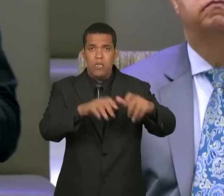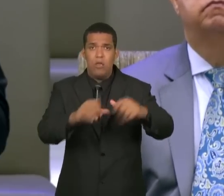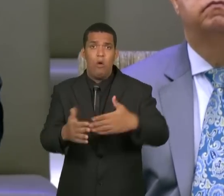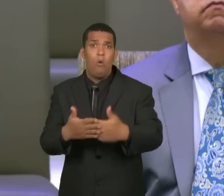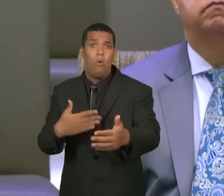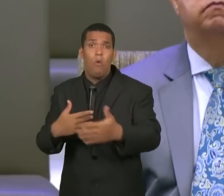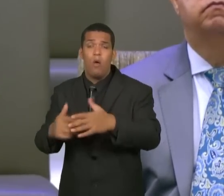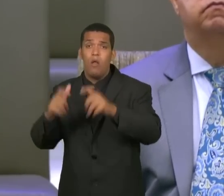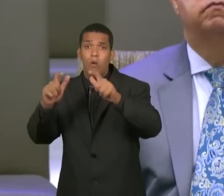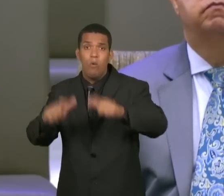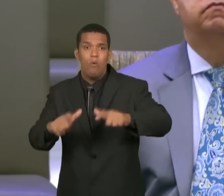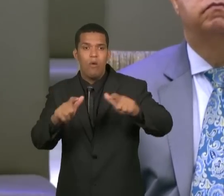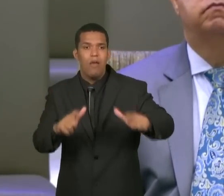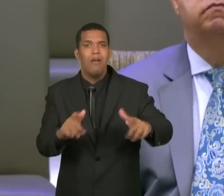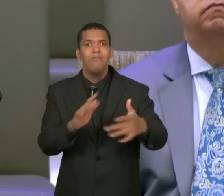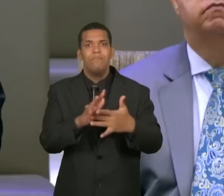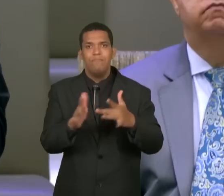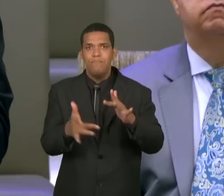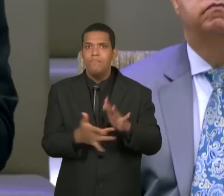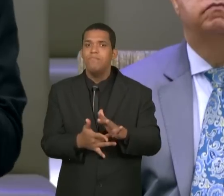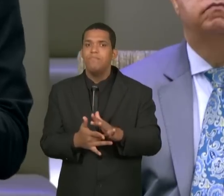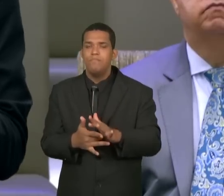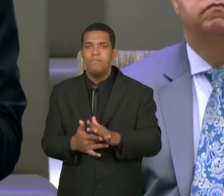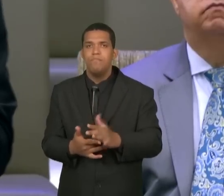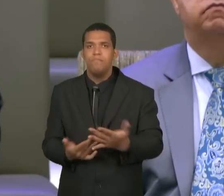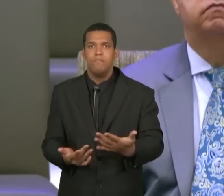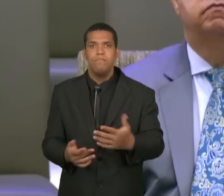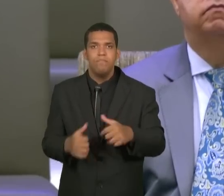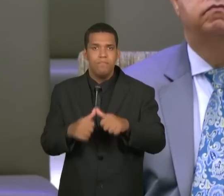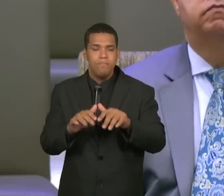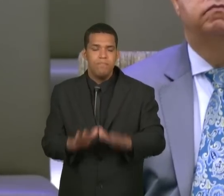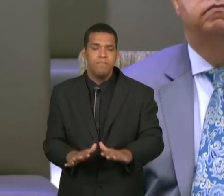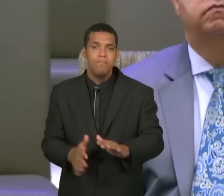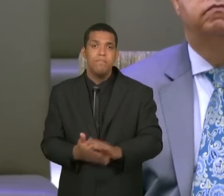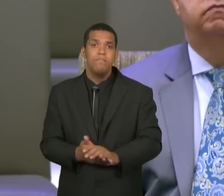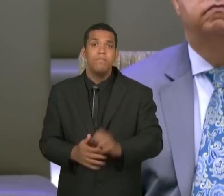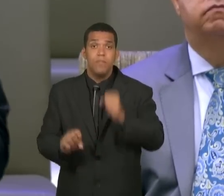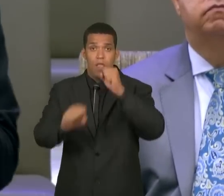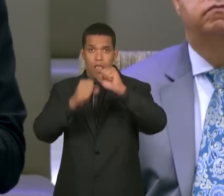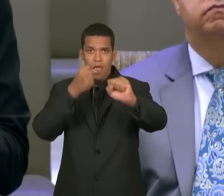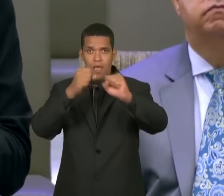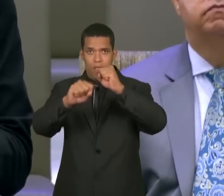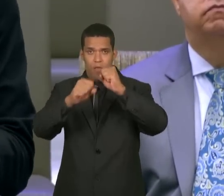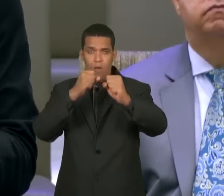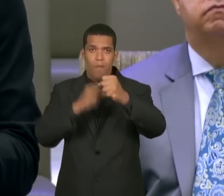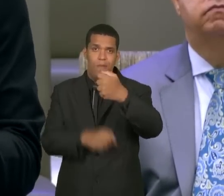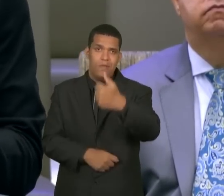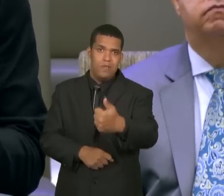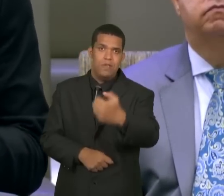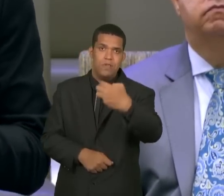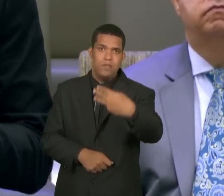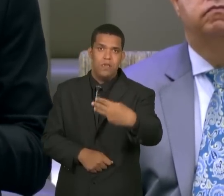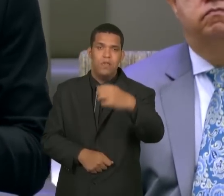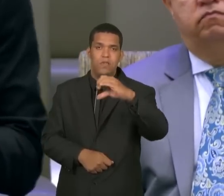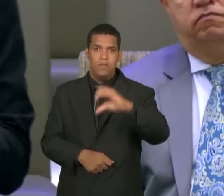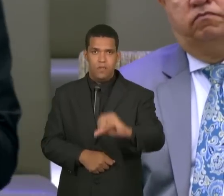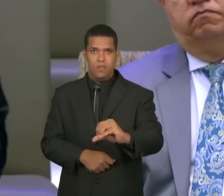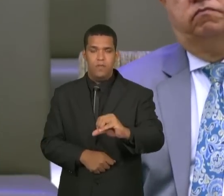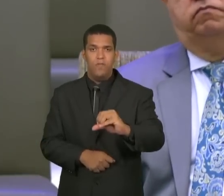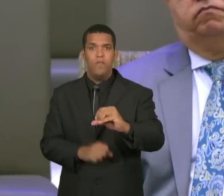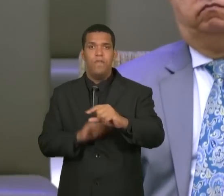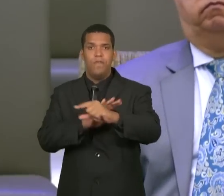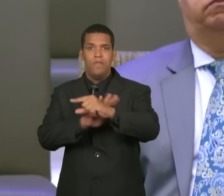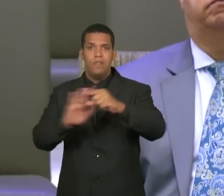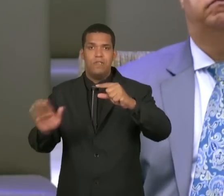em toda a parte e o salmista no mesmo Salmo 139 dos